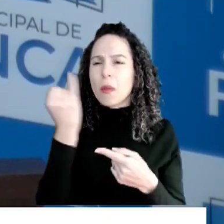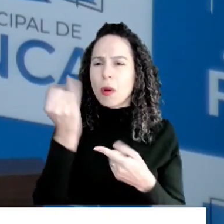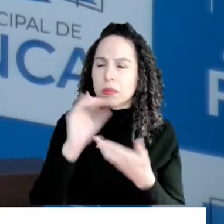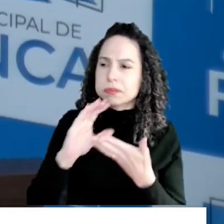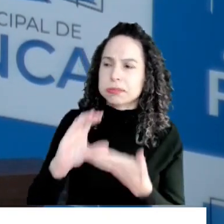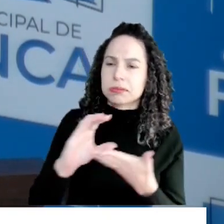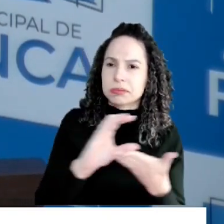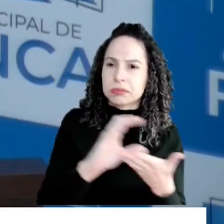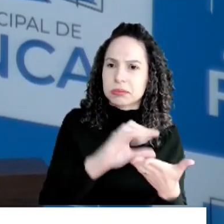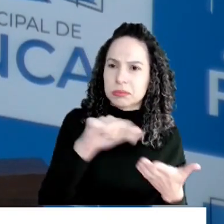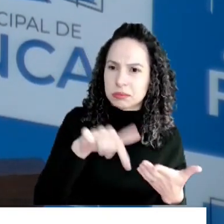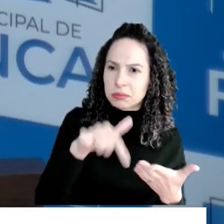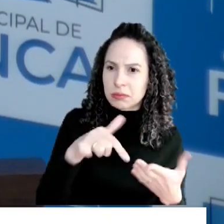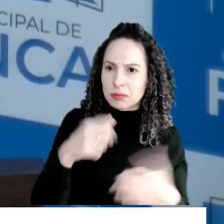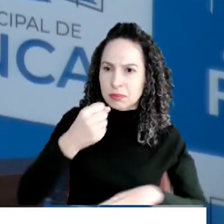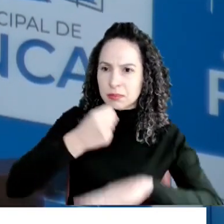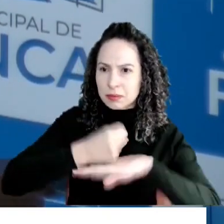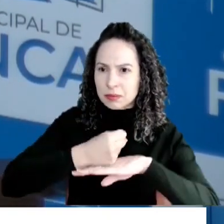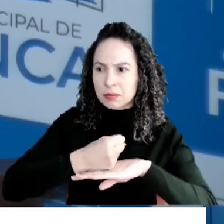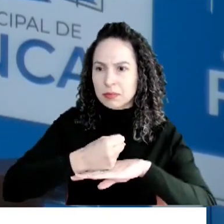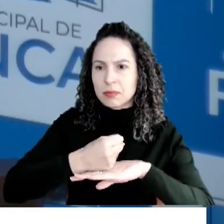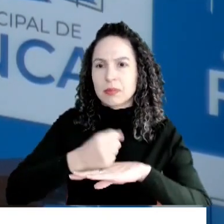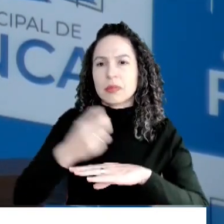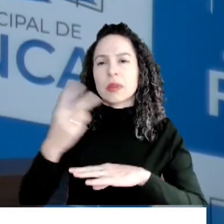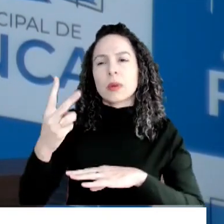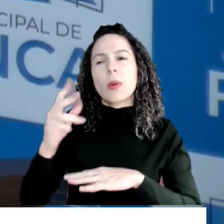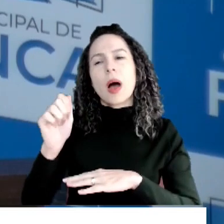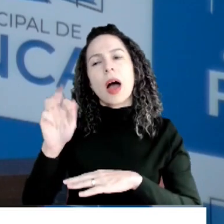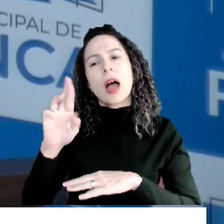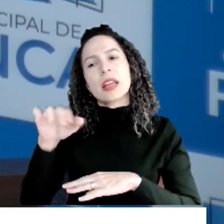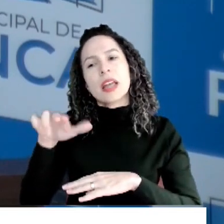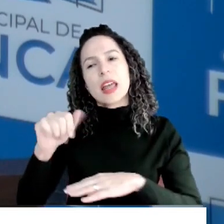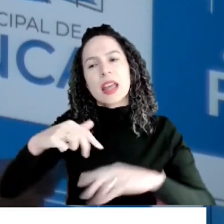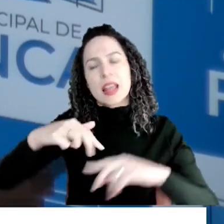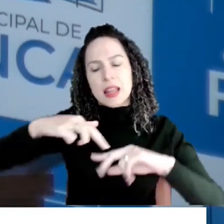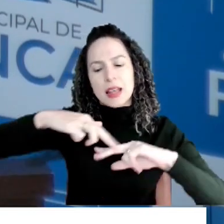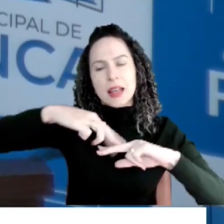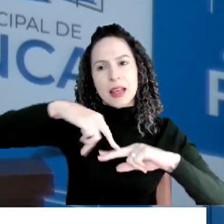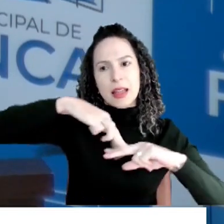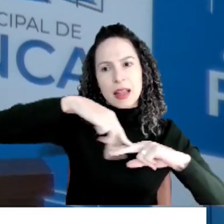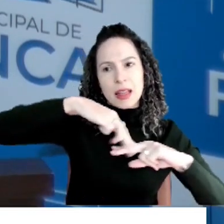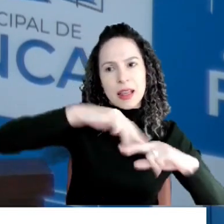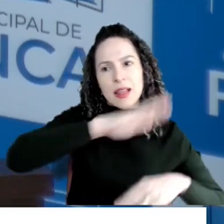cidade, 2 areninhas, pista de skate, revitalização de ginásio,